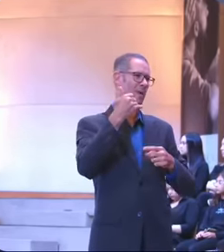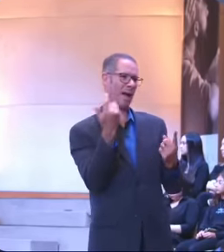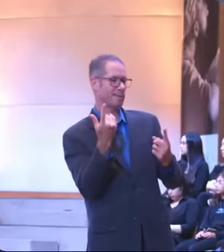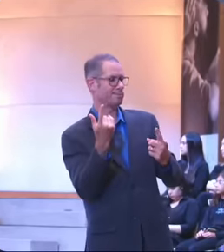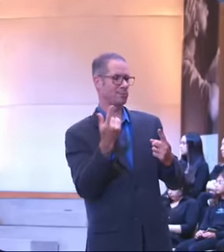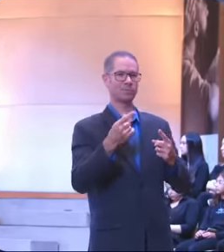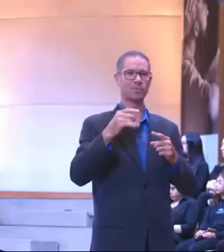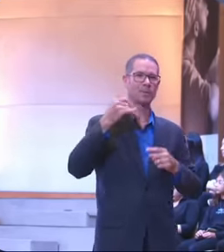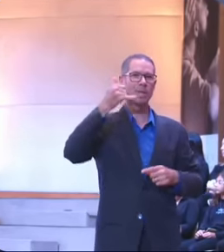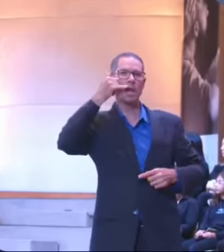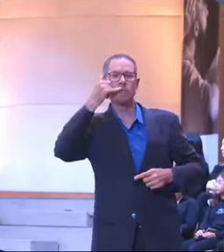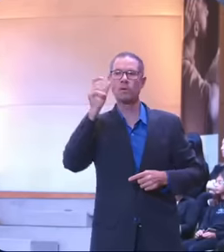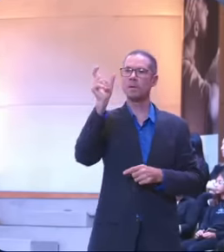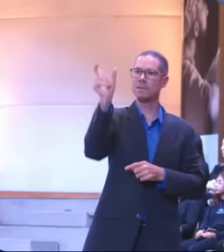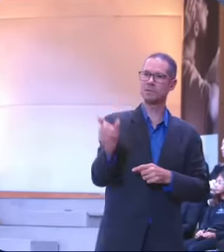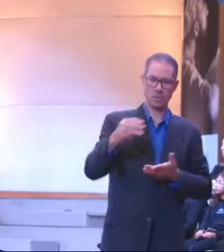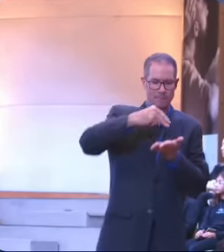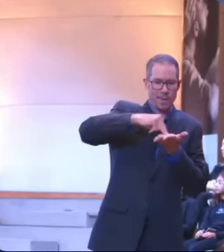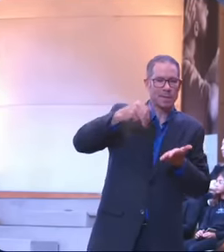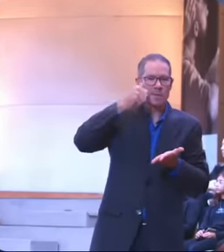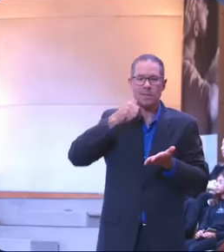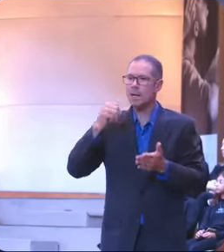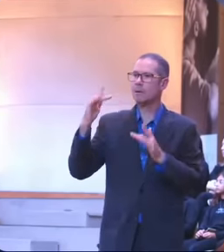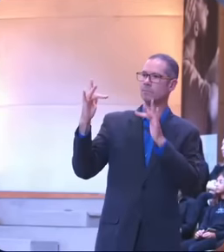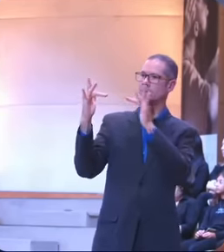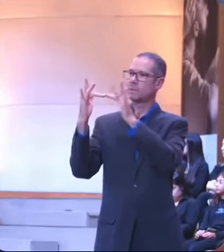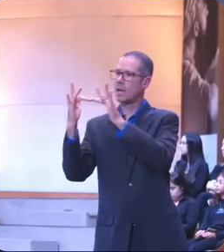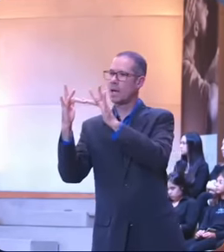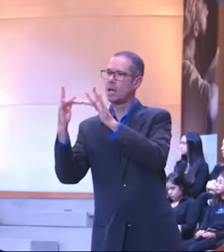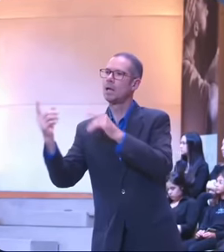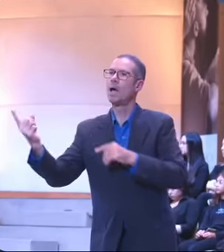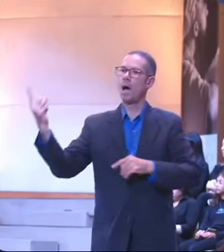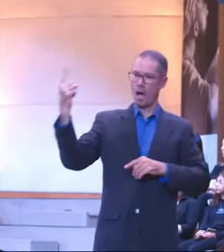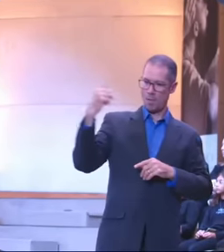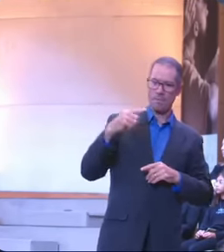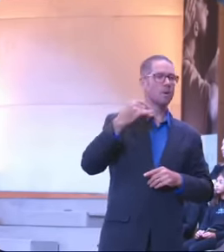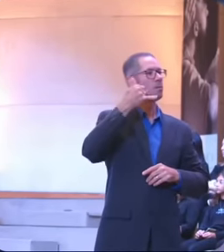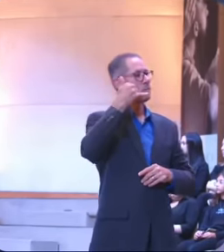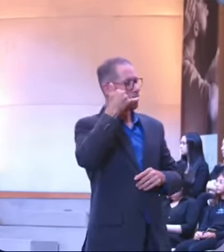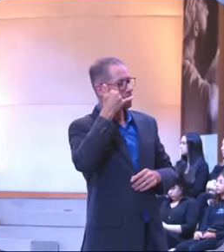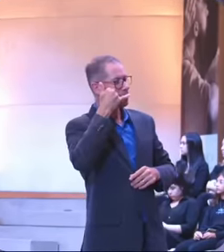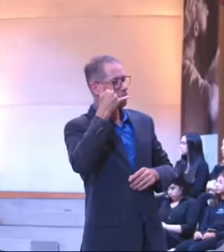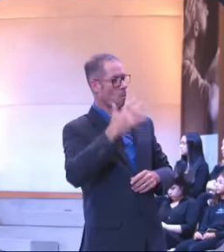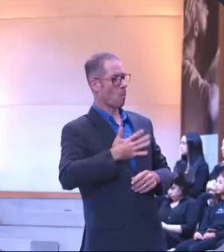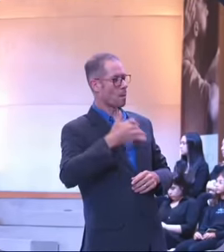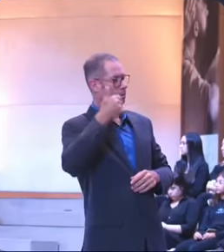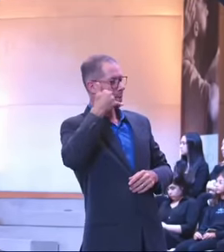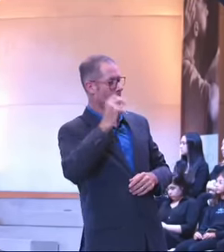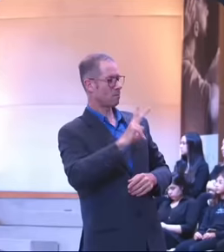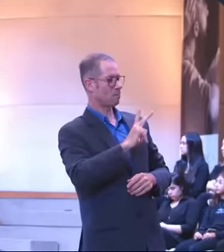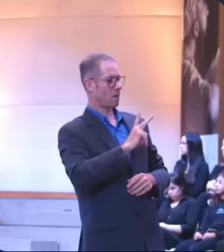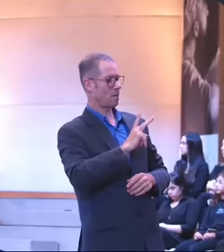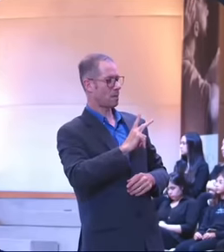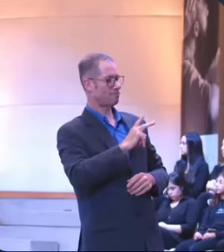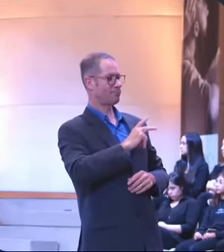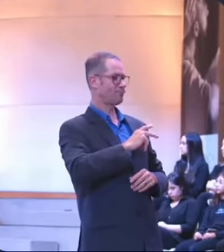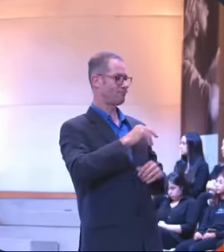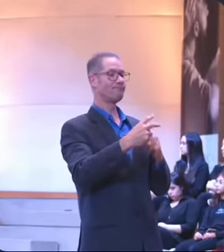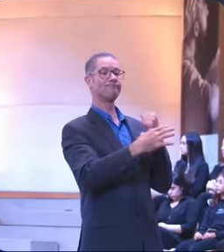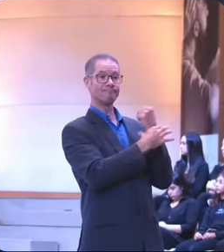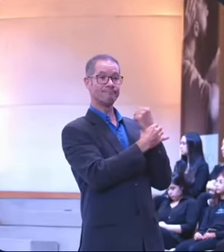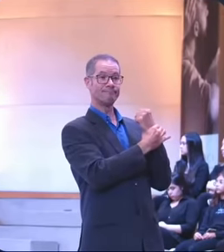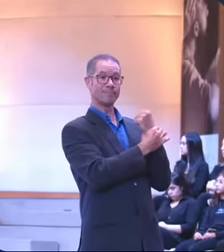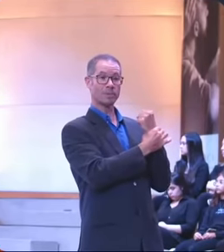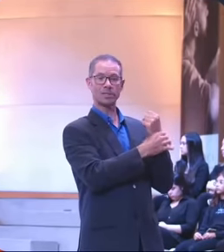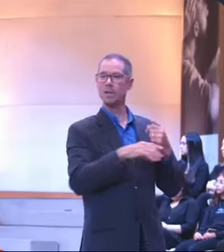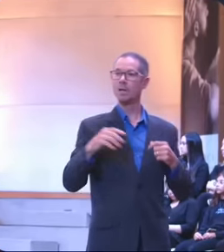central telefônica, alguém vai atender, e assim vai passar para mim. Meu telefone fica lá um pouquinho mais protegido. Mas o meu telefone